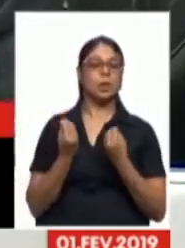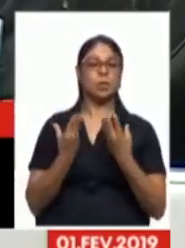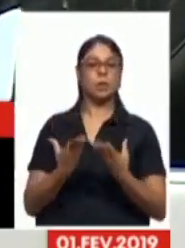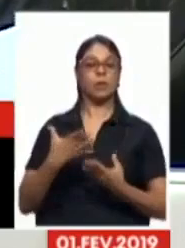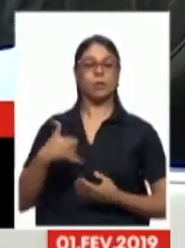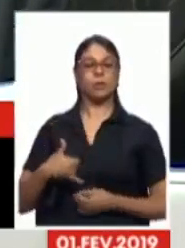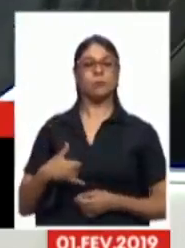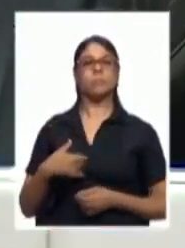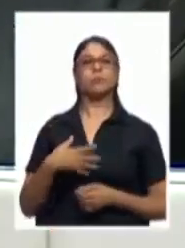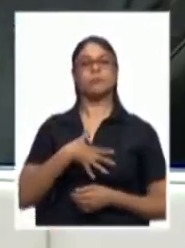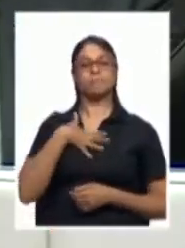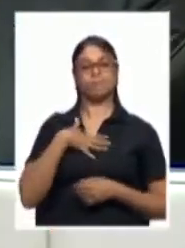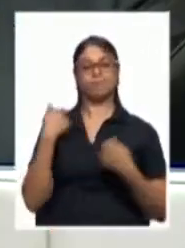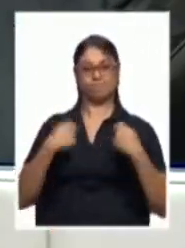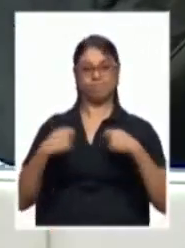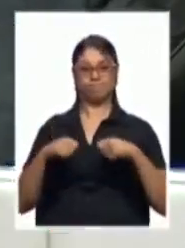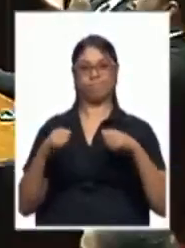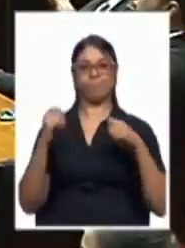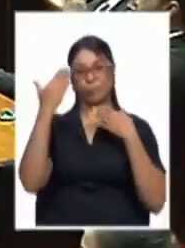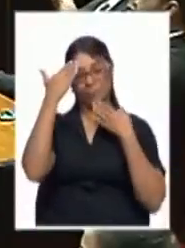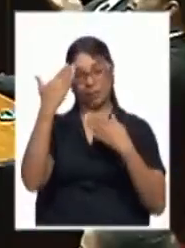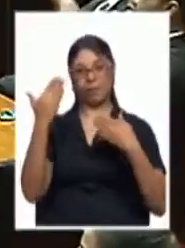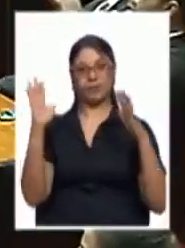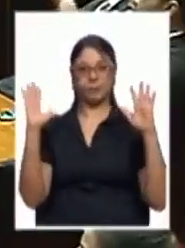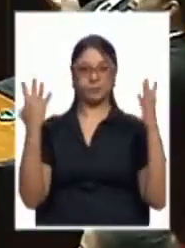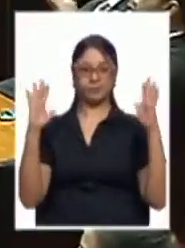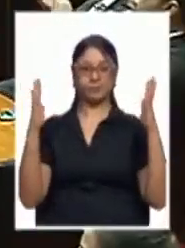merecem. Muito obrigado.